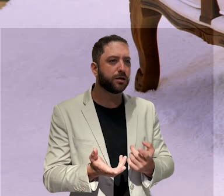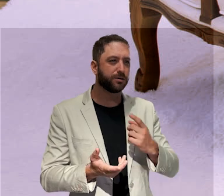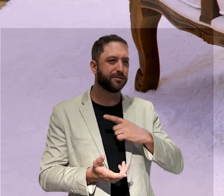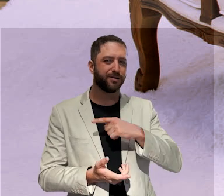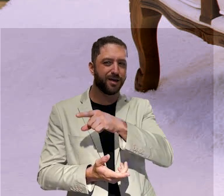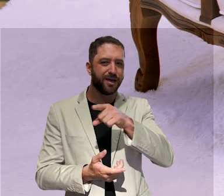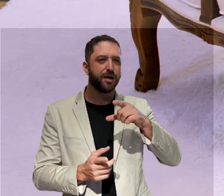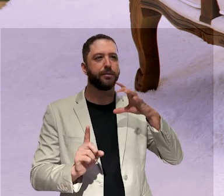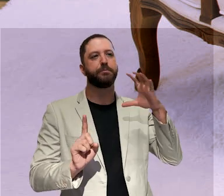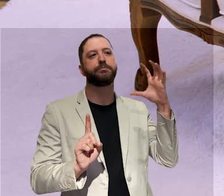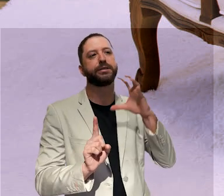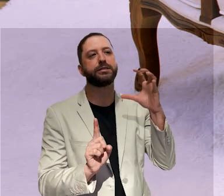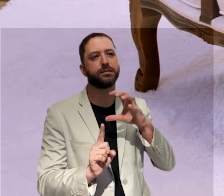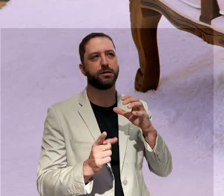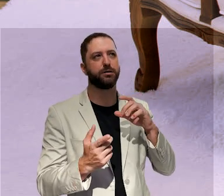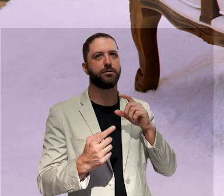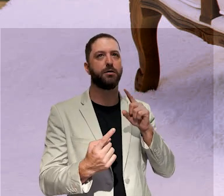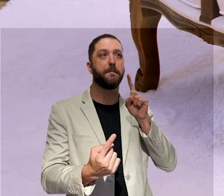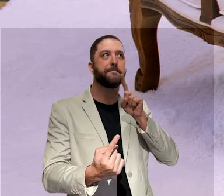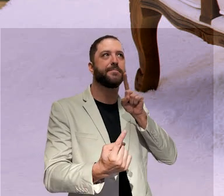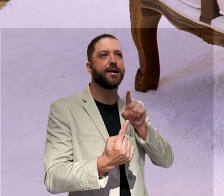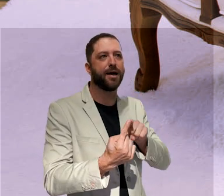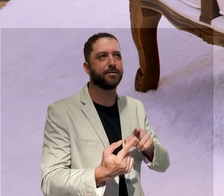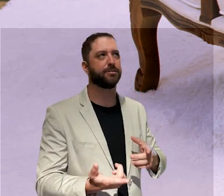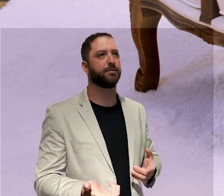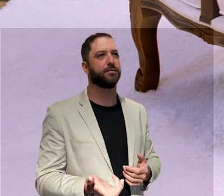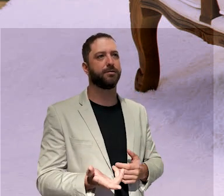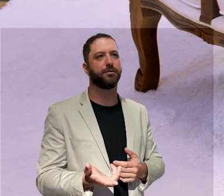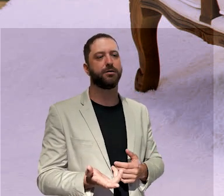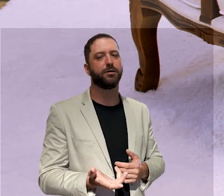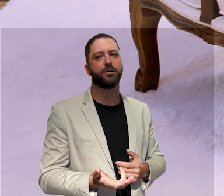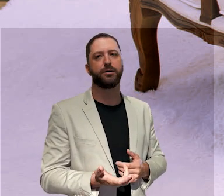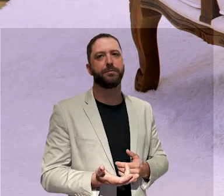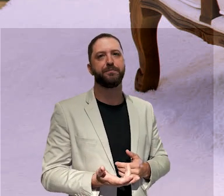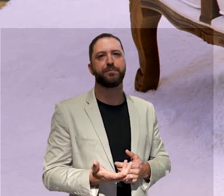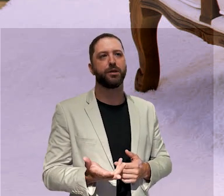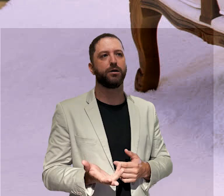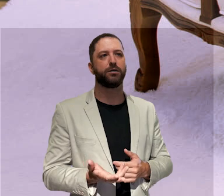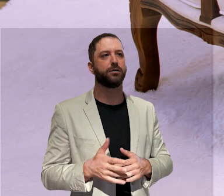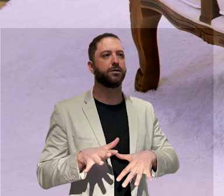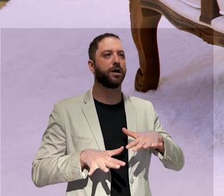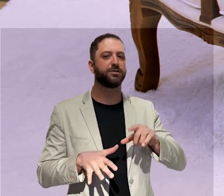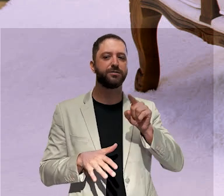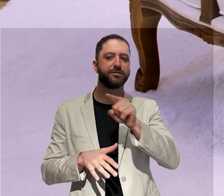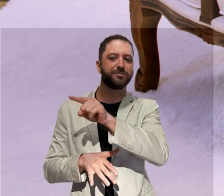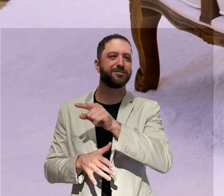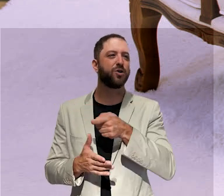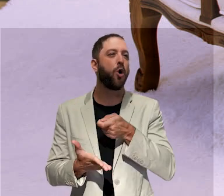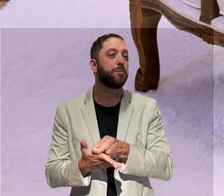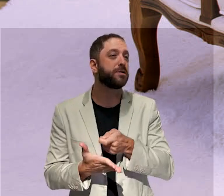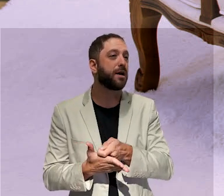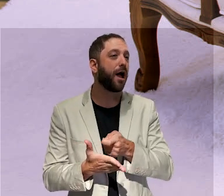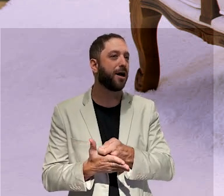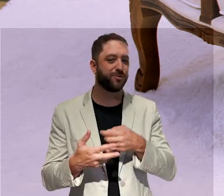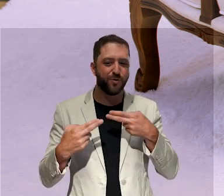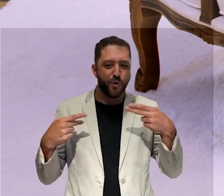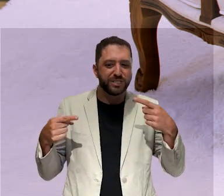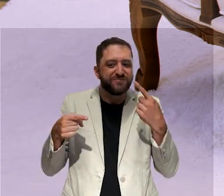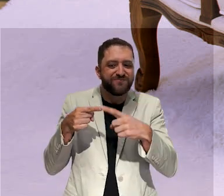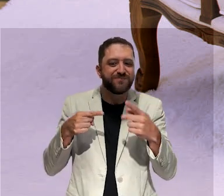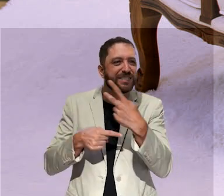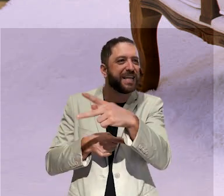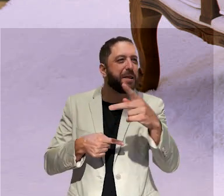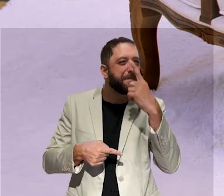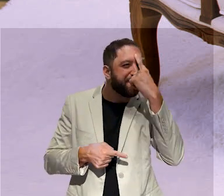muita questão da pressão, atingir meta, serem às vezes obrigadas a fazerem coisas que não são o